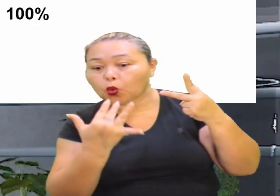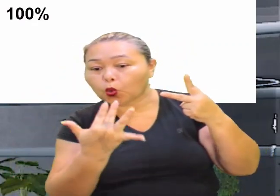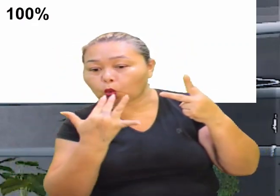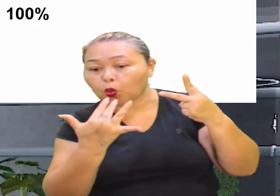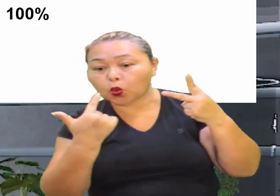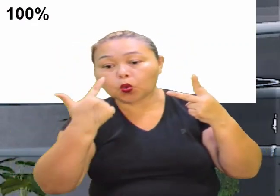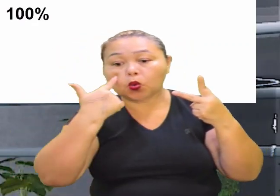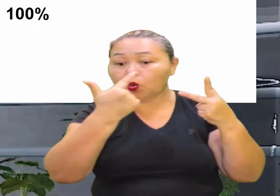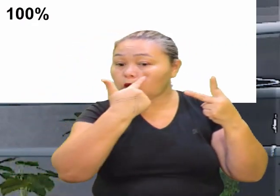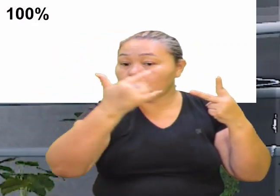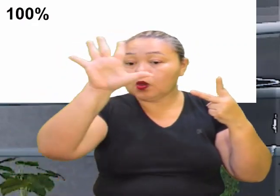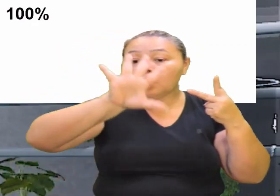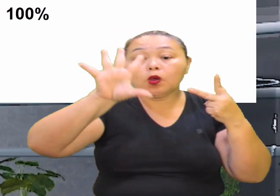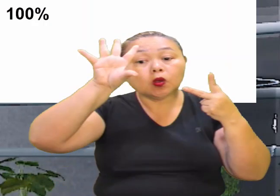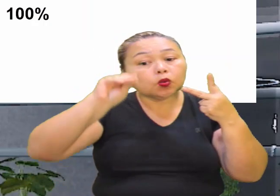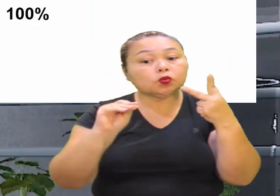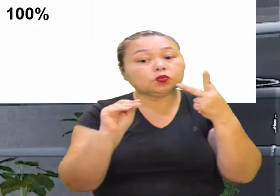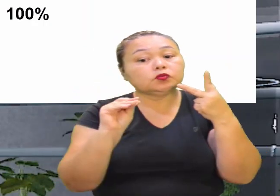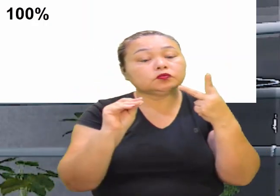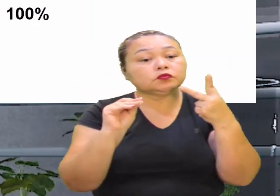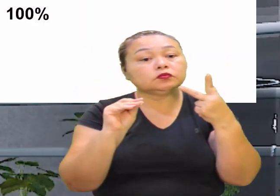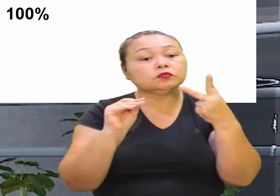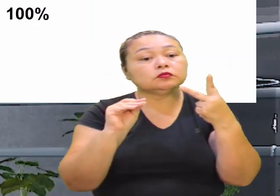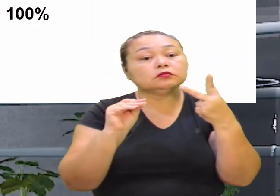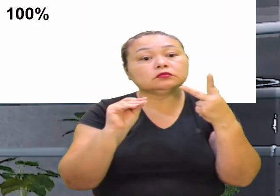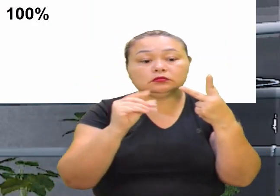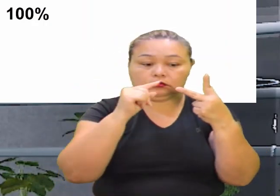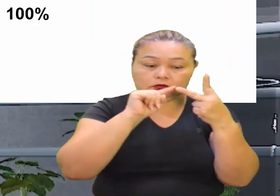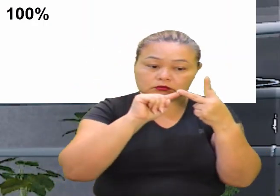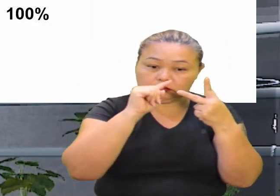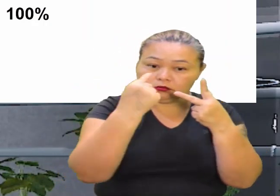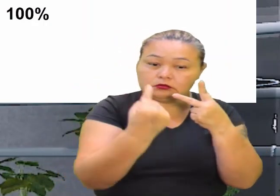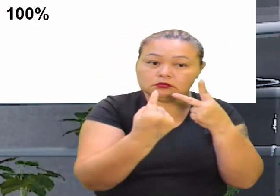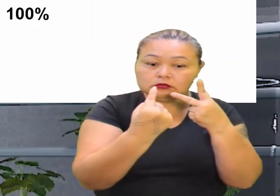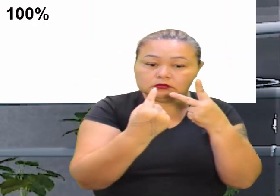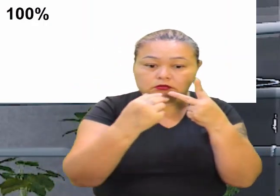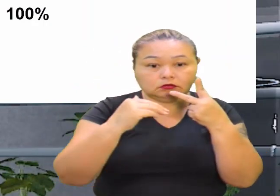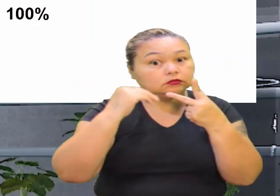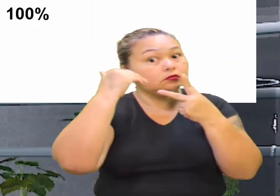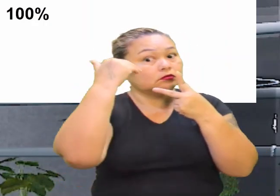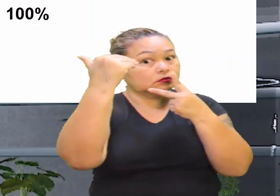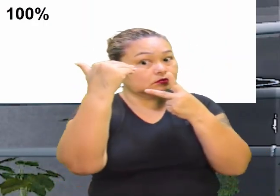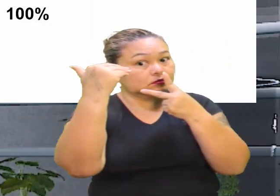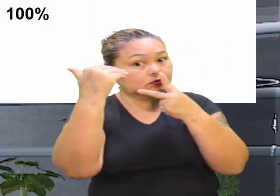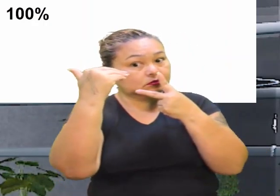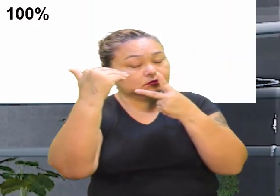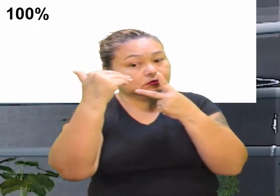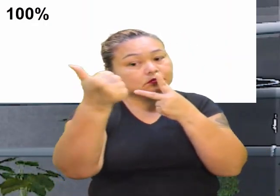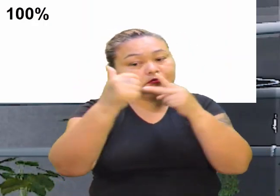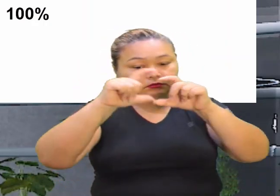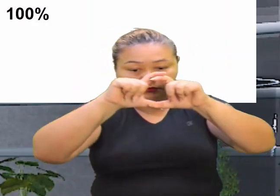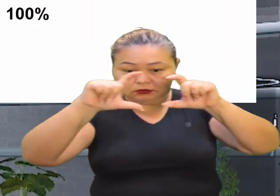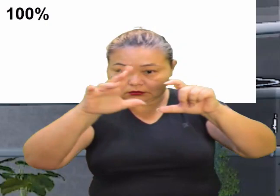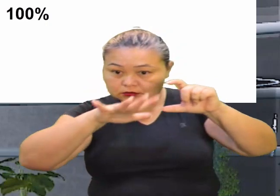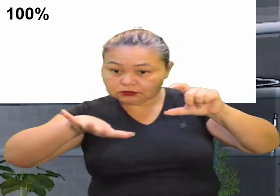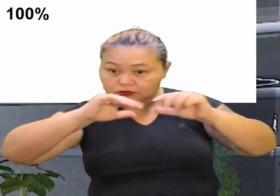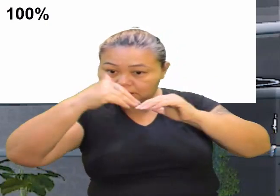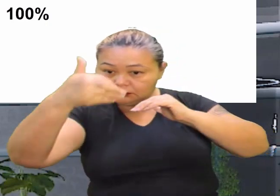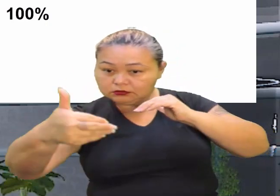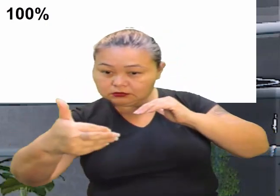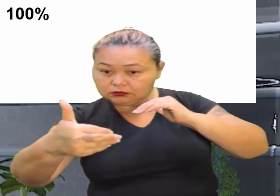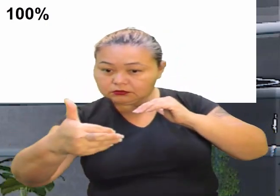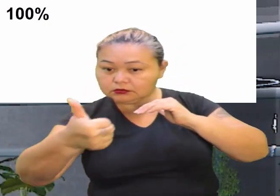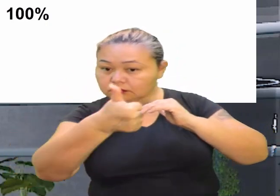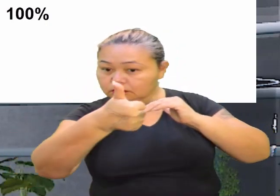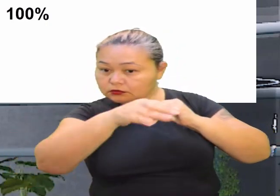olhos claros e olhos escuros. Sempre um vai se sobrepor ao outro na primeira geração.